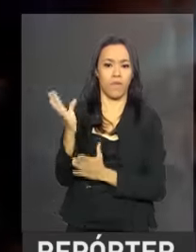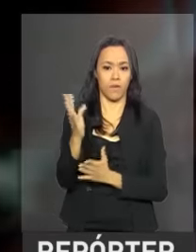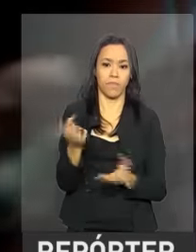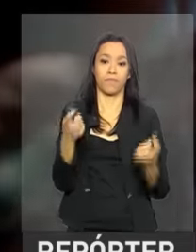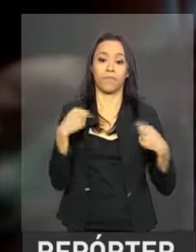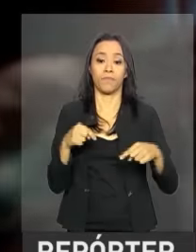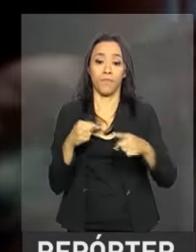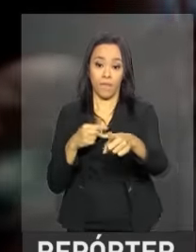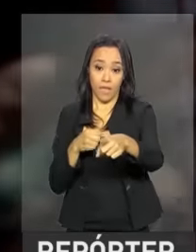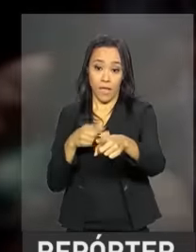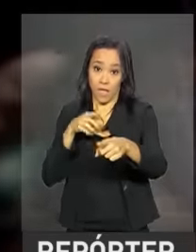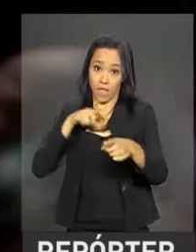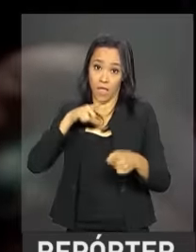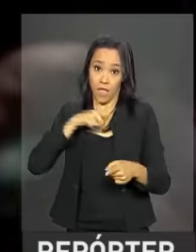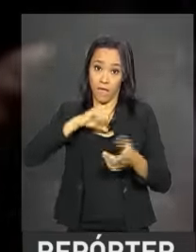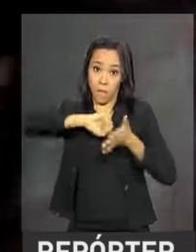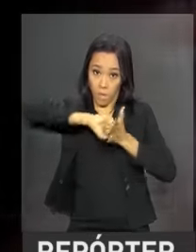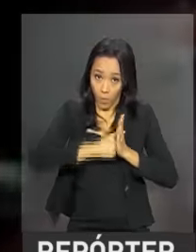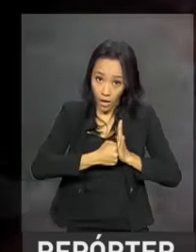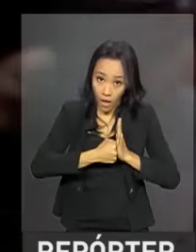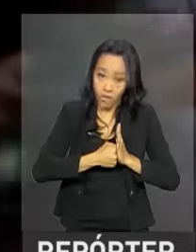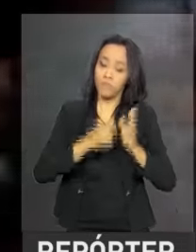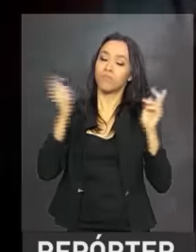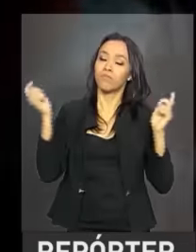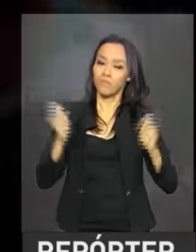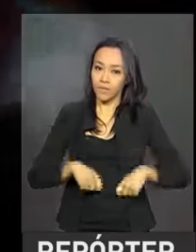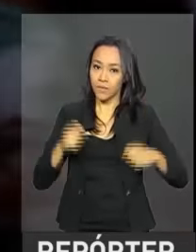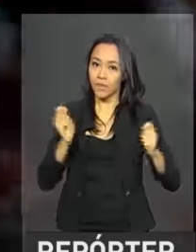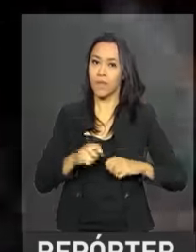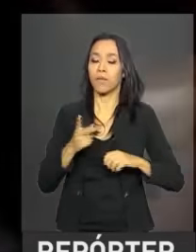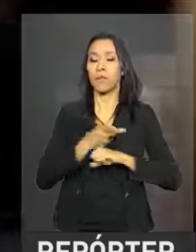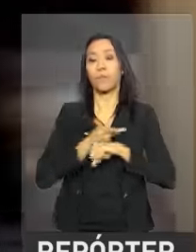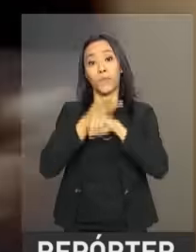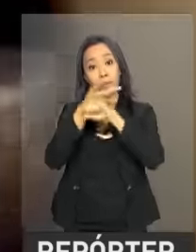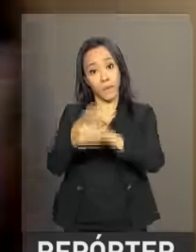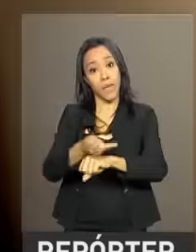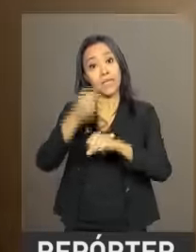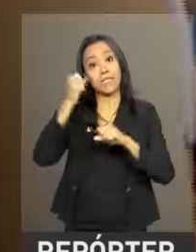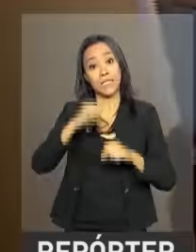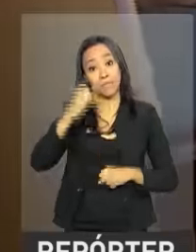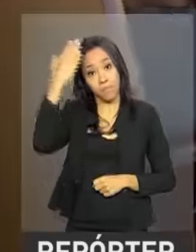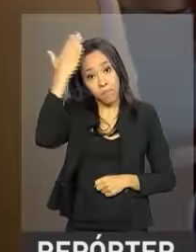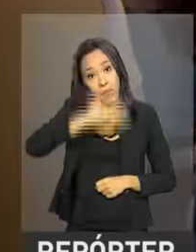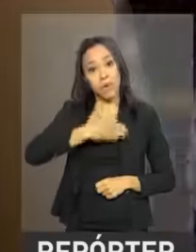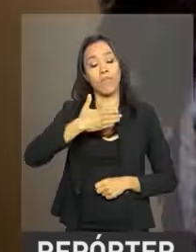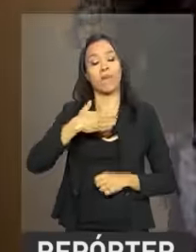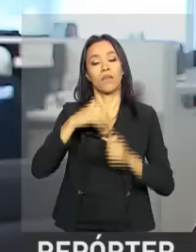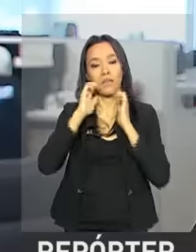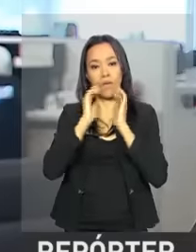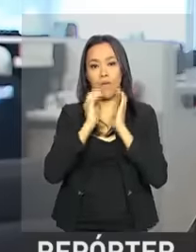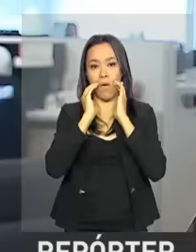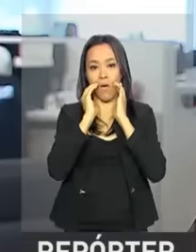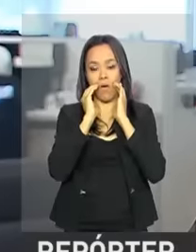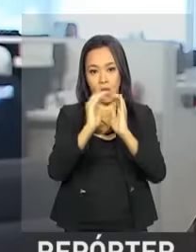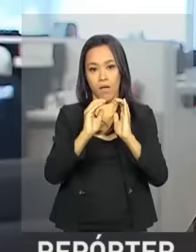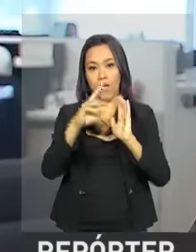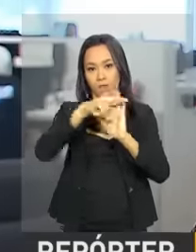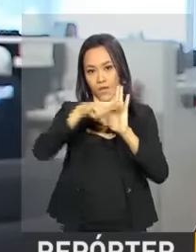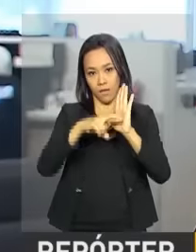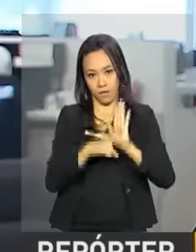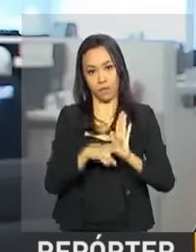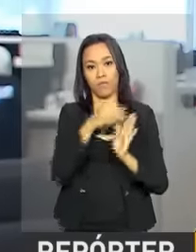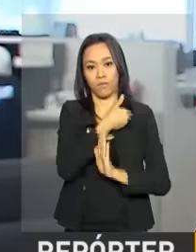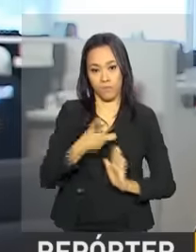quem teve o benefício bloqueado pode ter a situação revertida Se provar que se enquadra nas regras do governo elas devem prestar